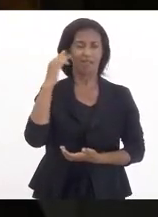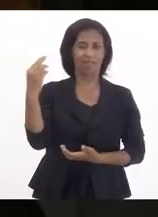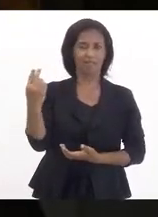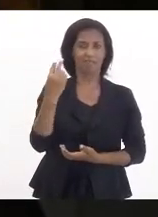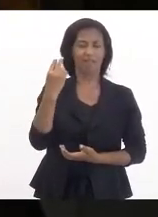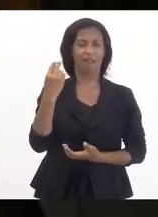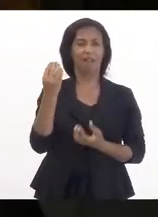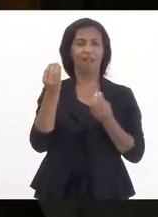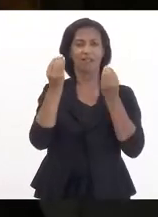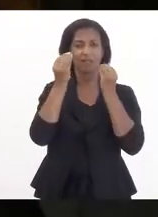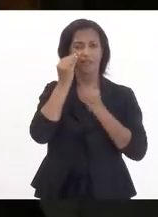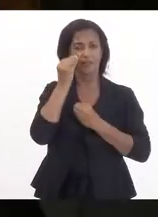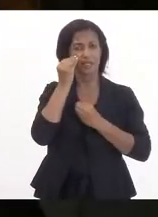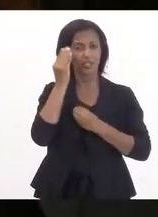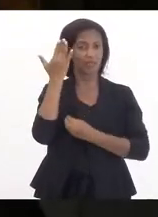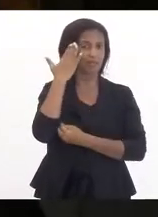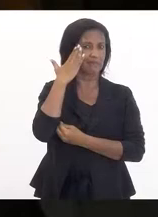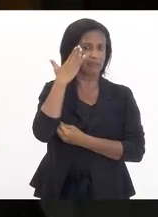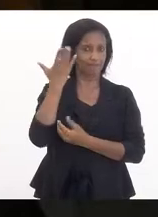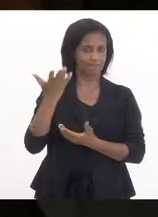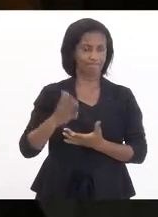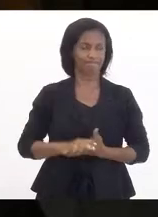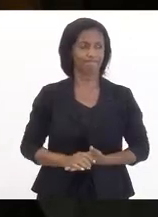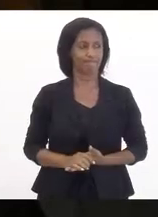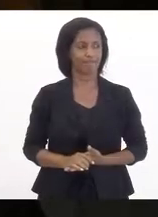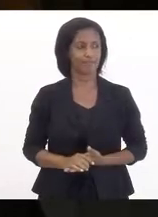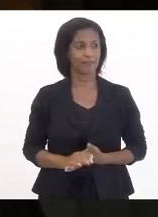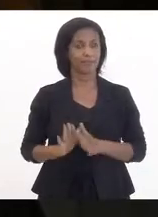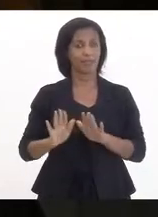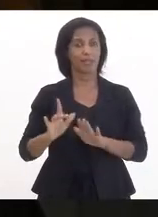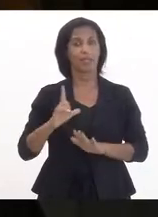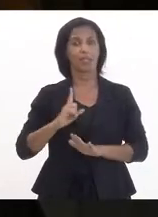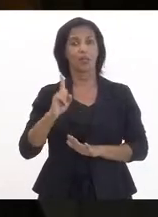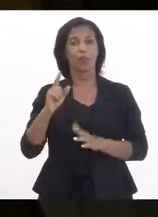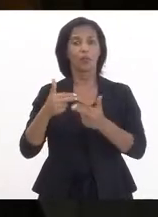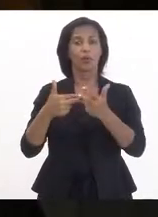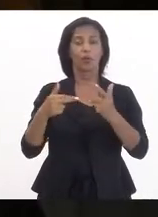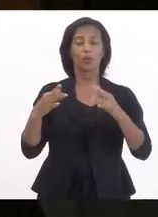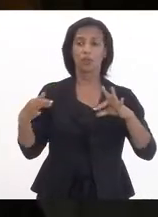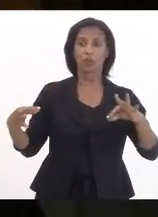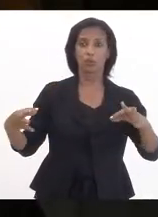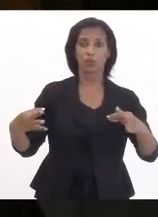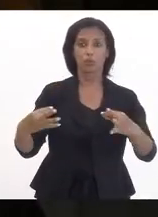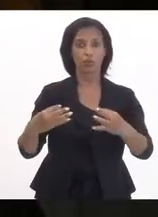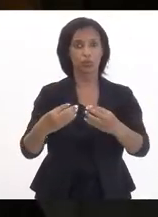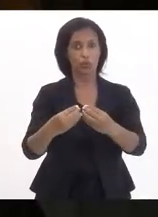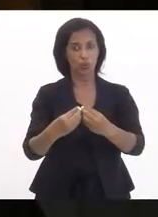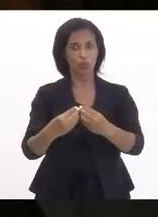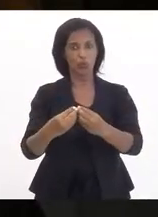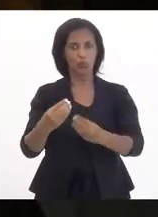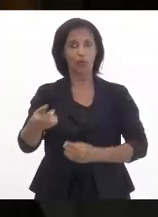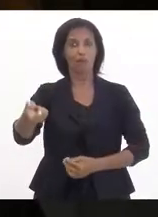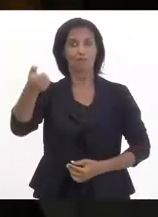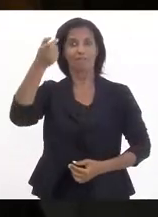vendo entender. Mas tem uma coisa que está todo mundo